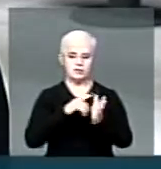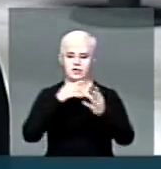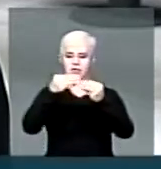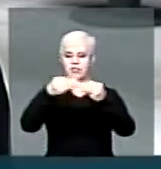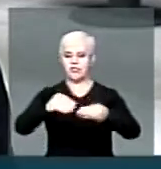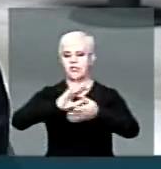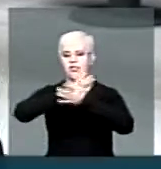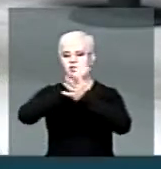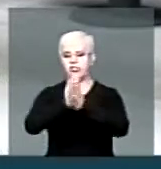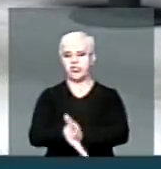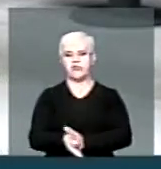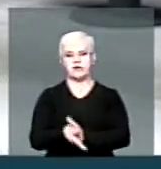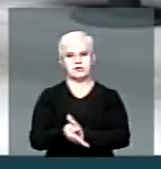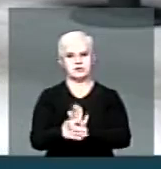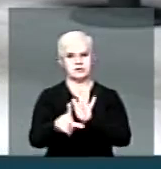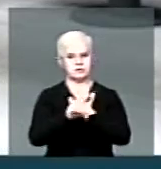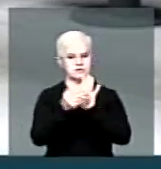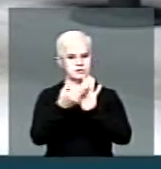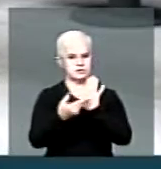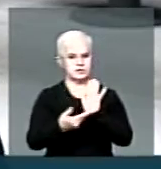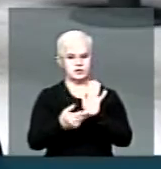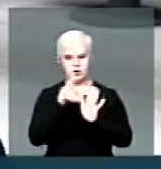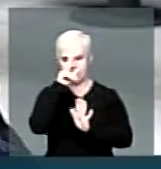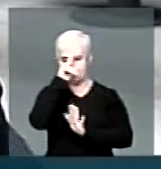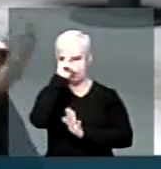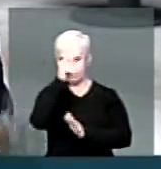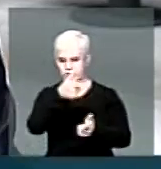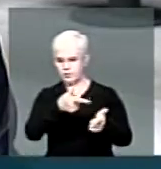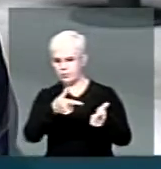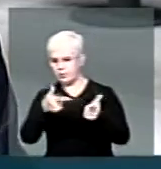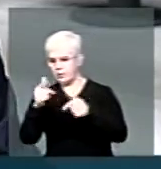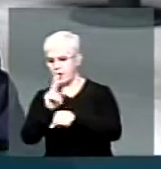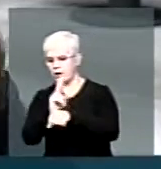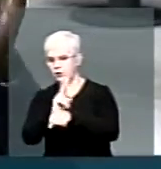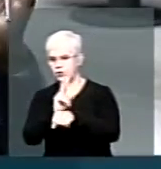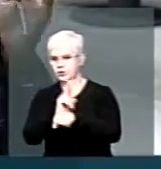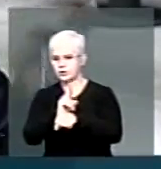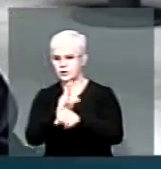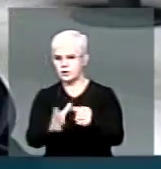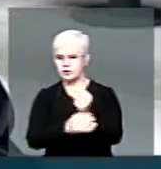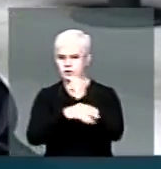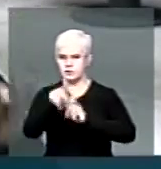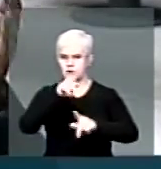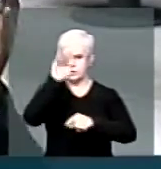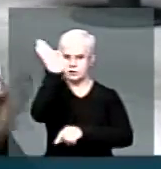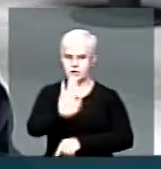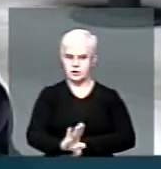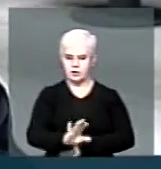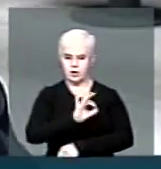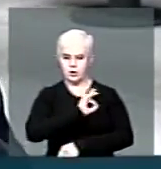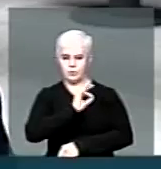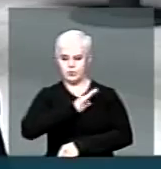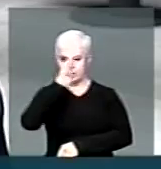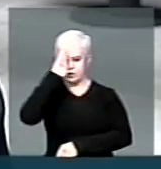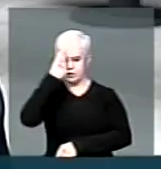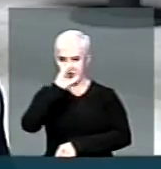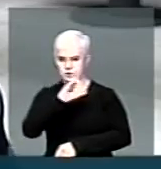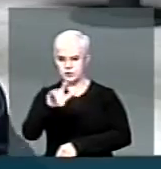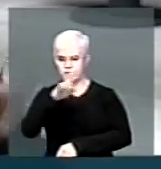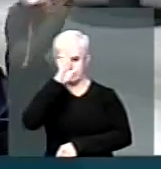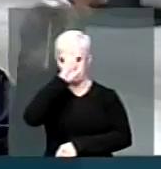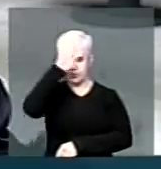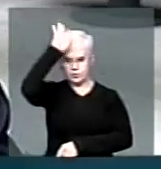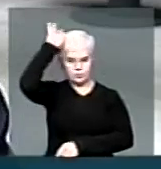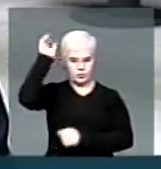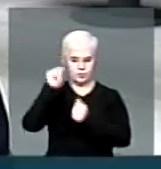divisão legal, de que as Forças Armadas cuidam da segurança nacional, Polícia Militar, Polícia Civil, Corpo de